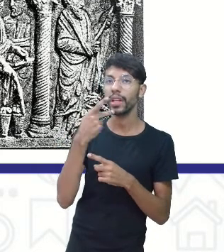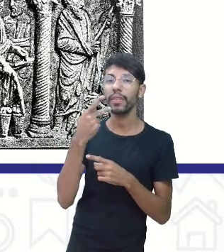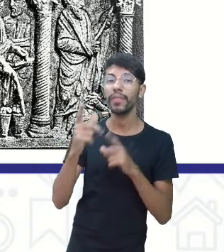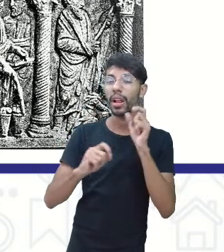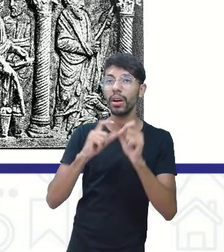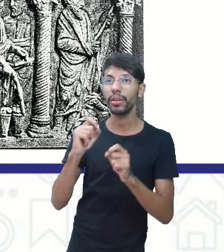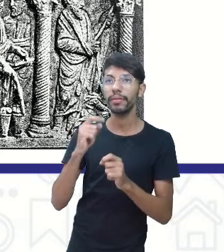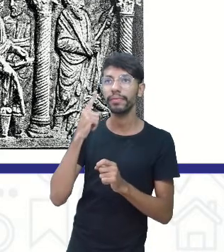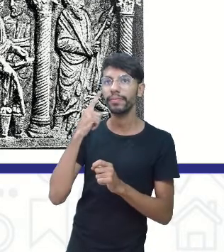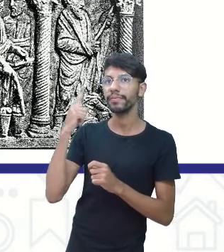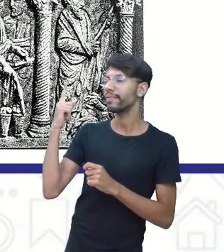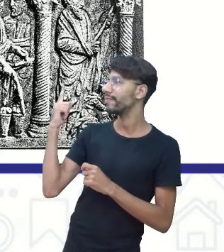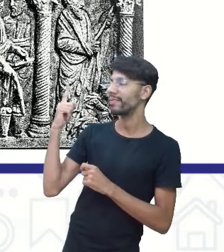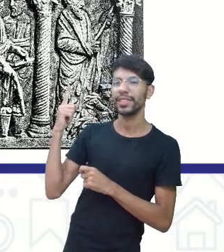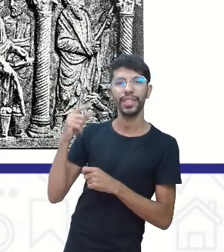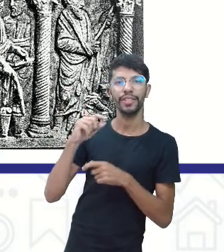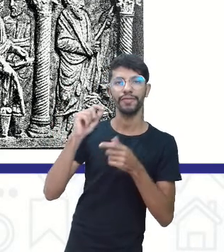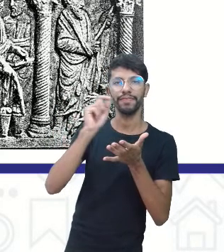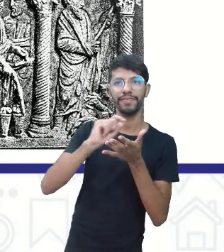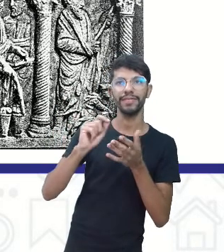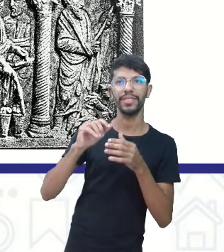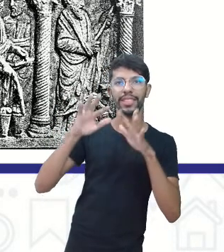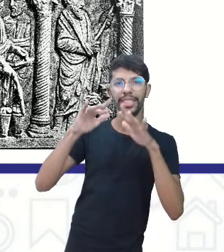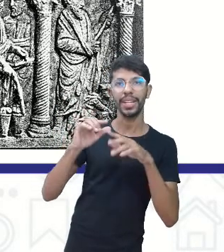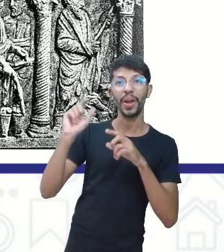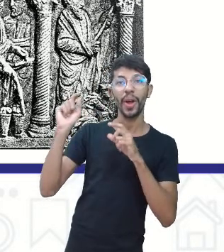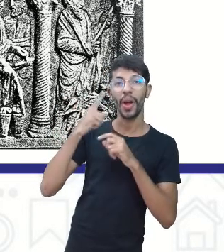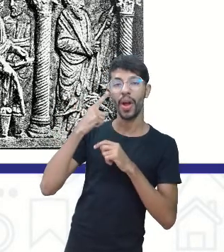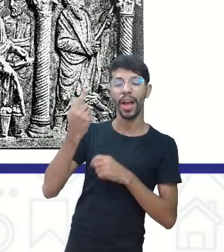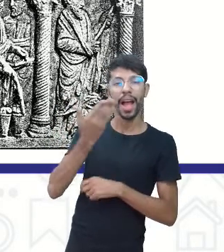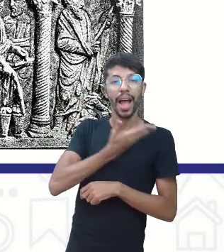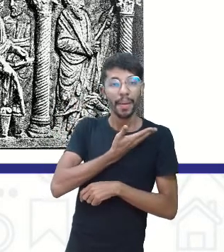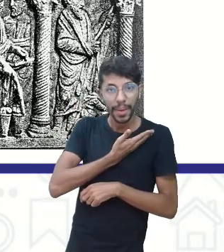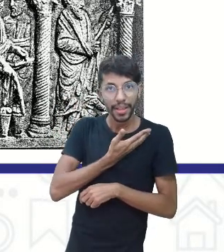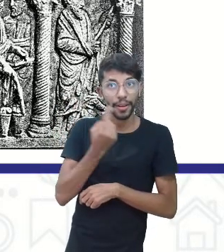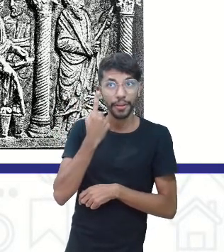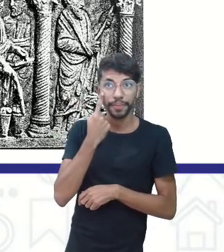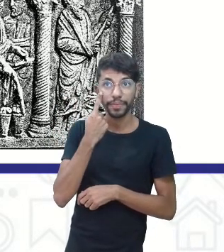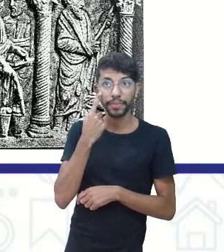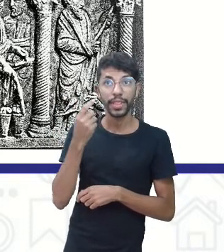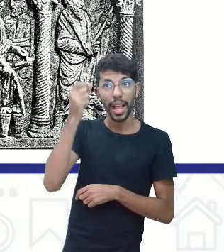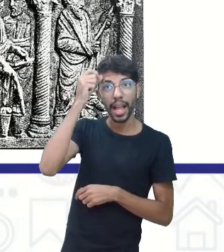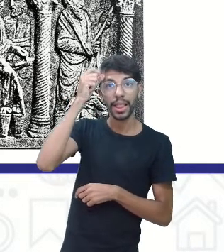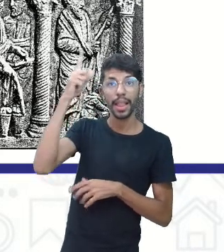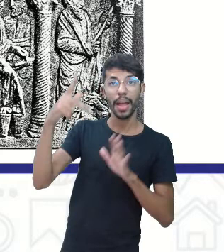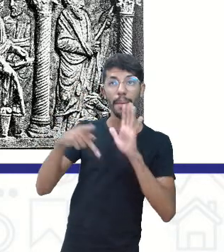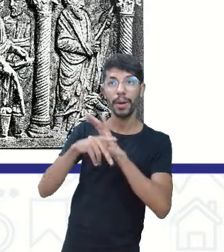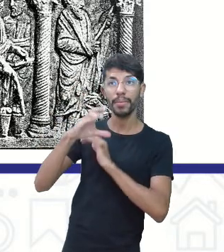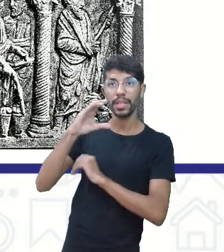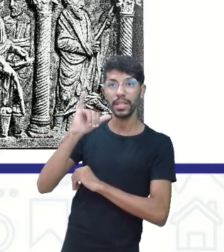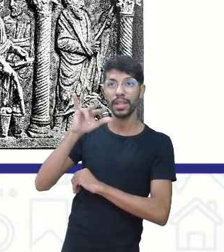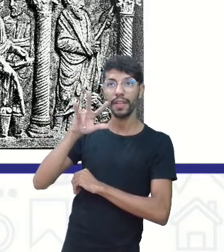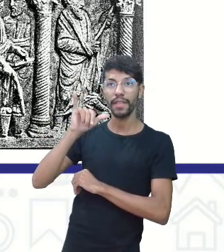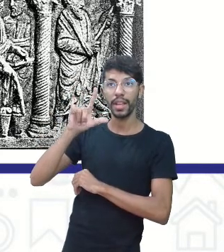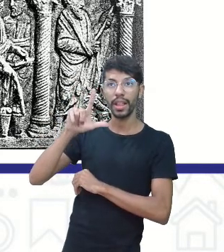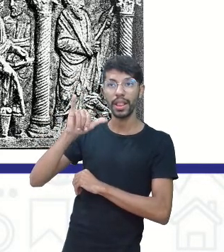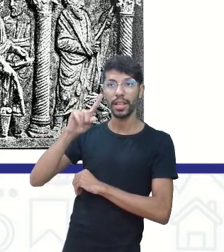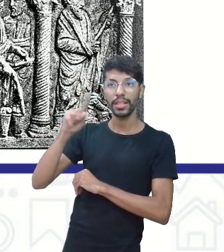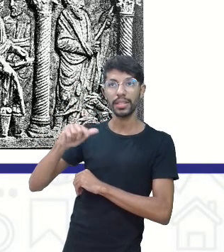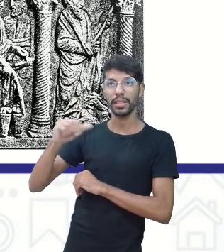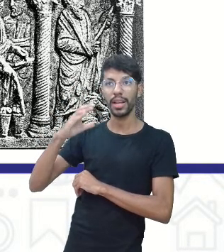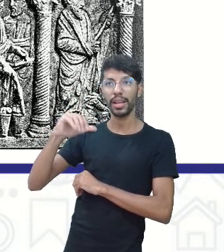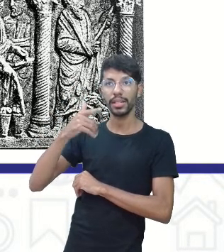aí, ó, amiguinhos, amiguinhas, vamos lá, galerinha do 6º ano, né? A ideia de civilização tem sido utilizada na